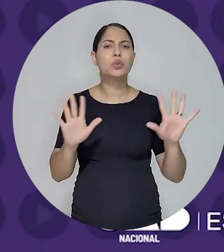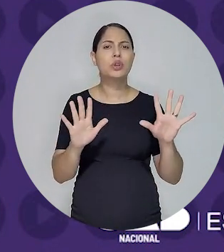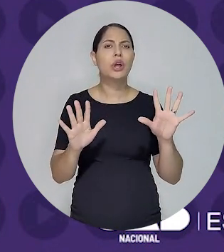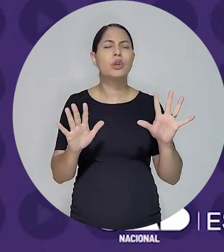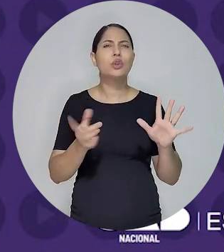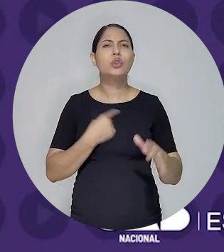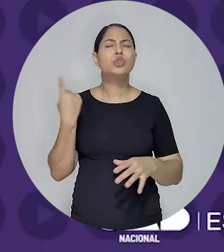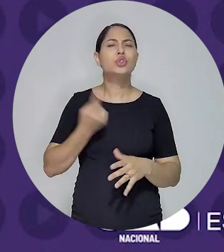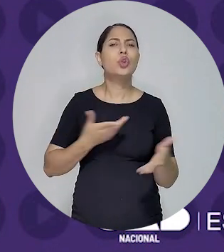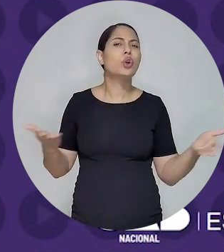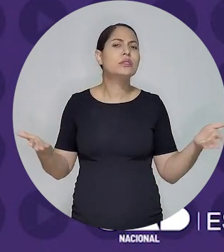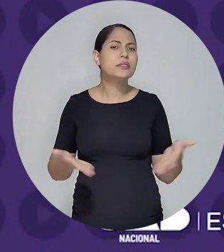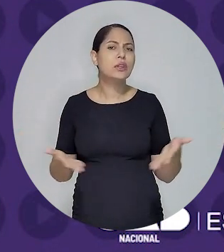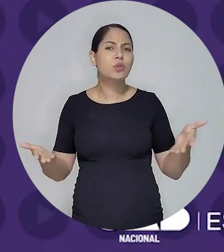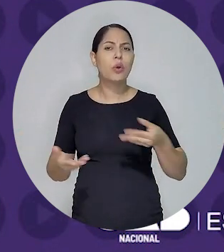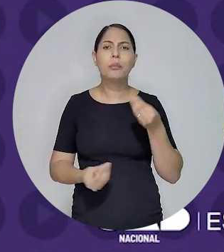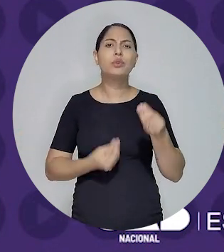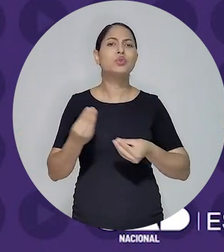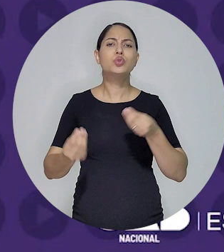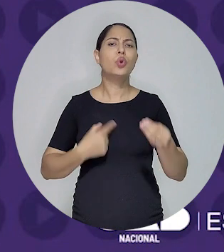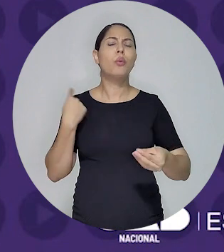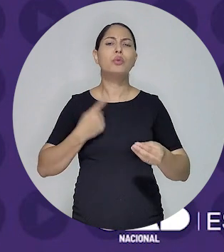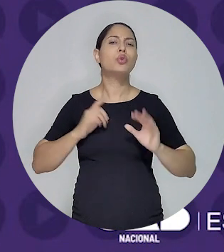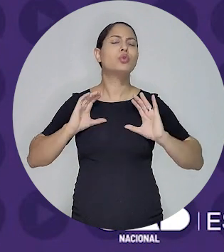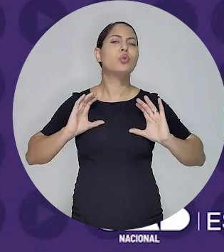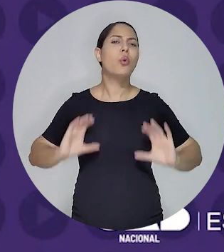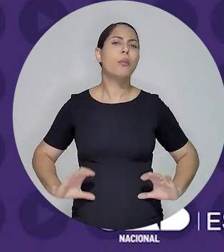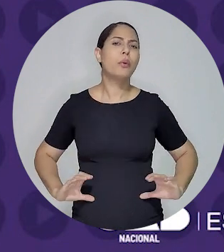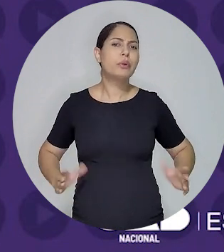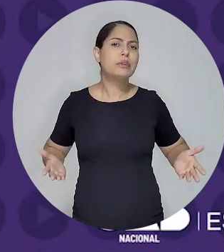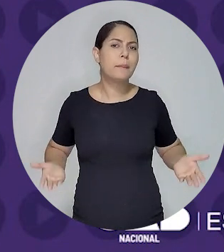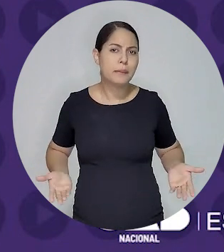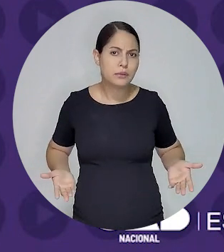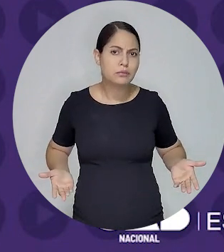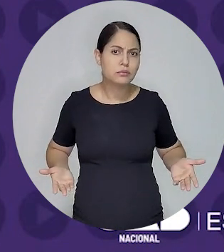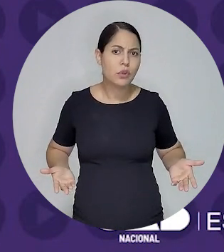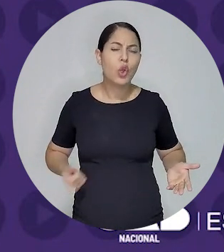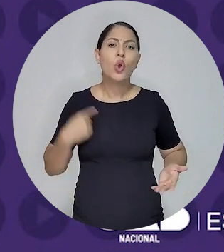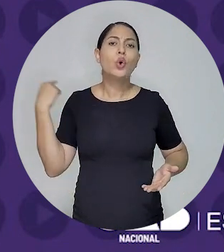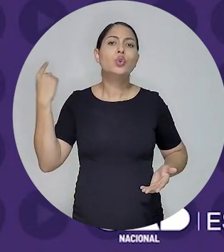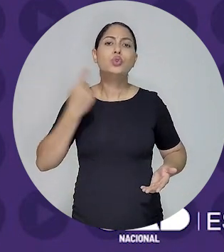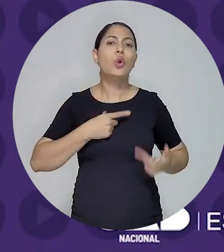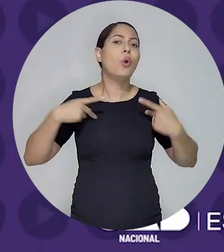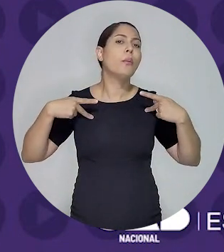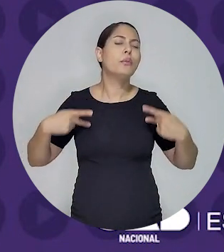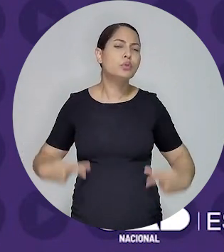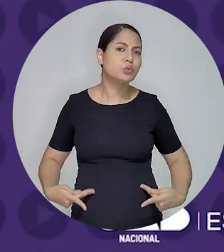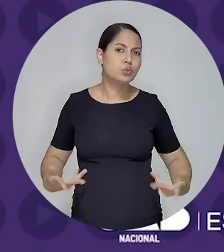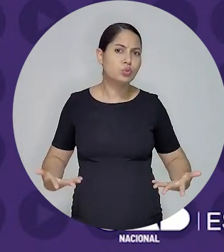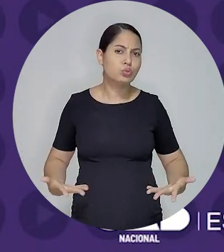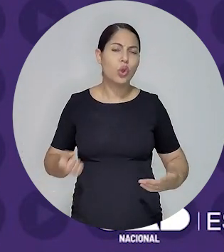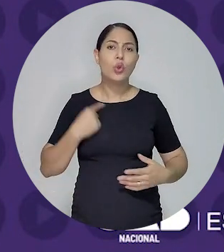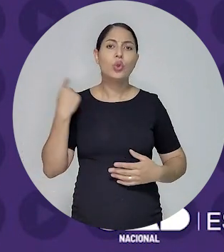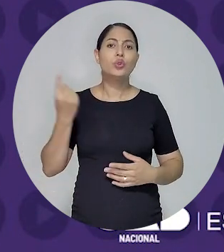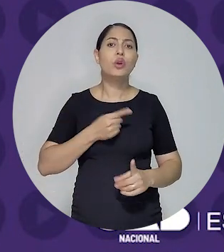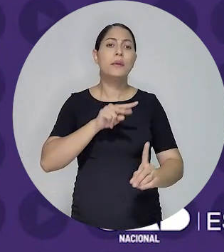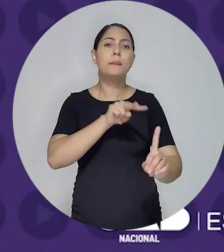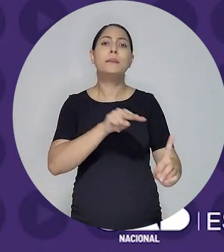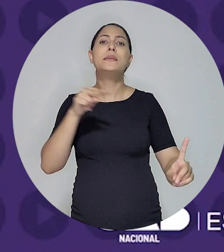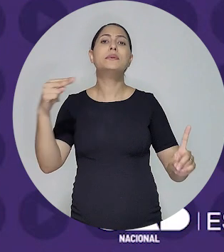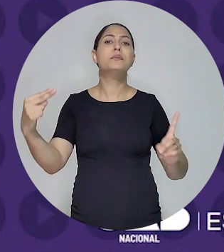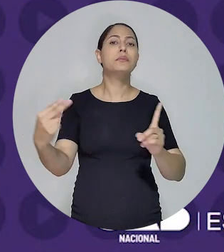nós devemos, nos dias de hoje, nos comportar, qual o olhar que